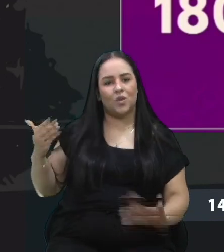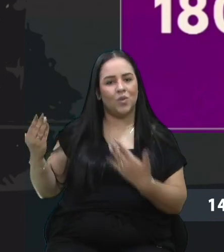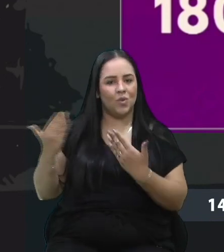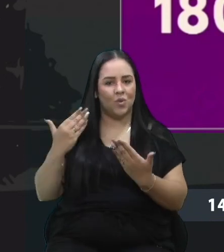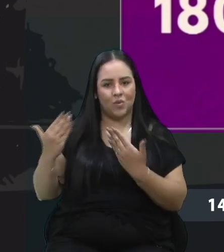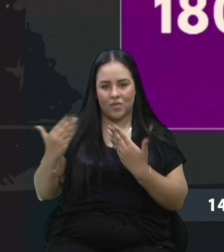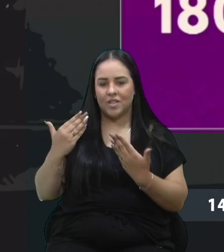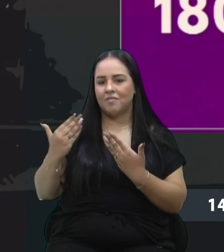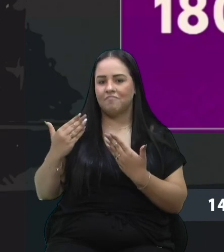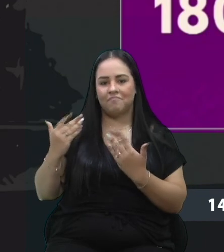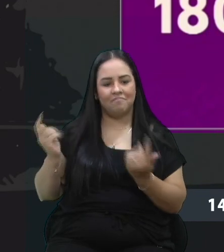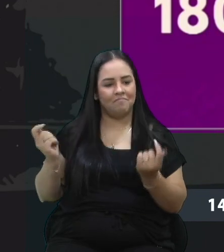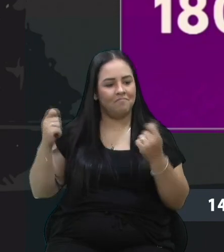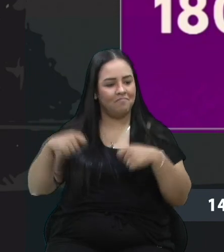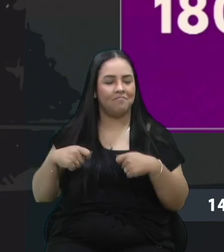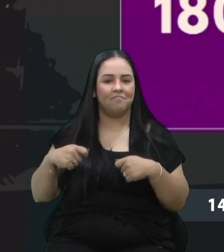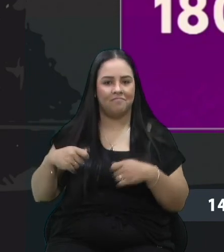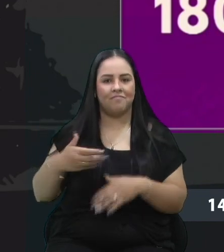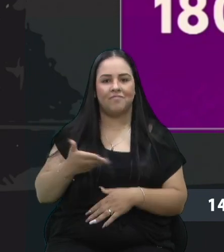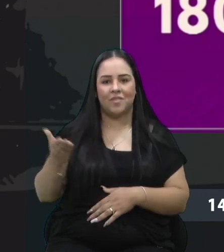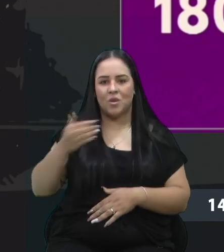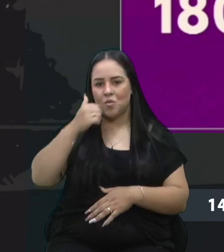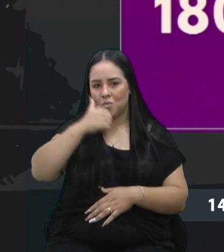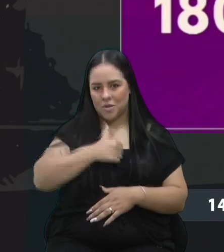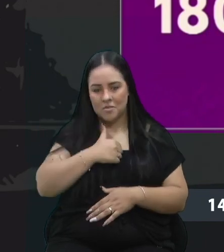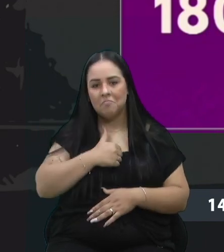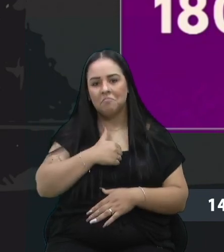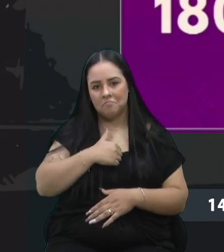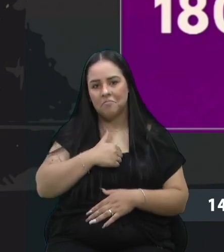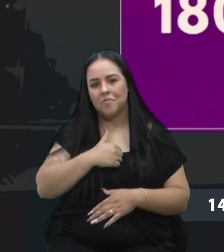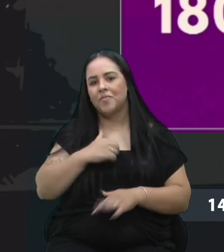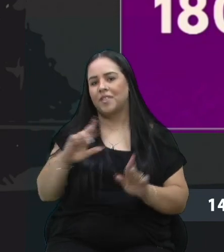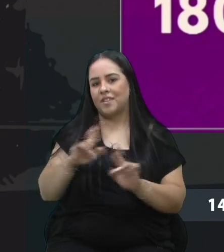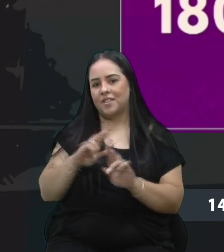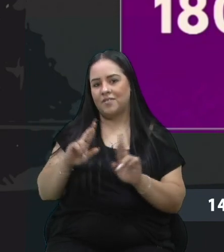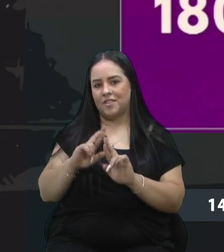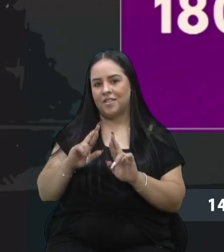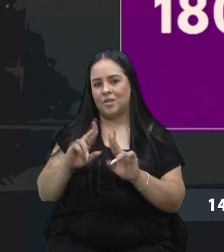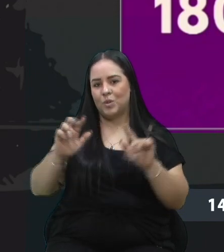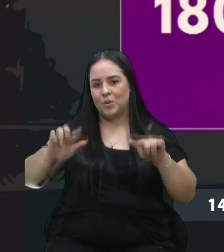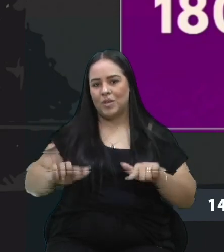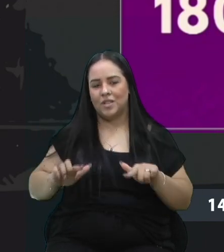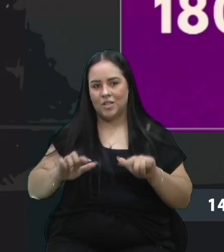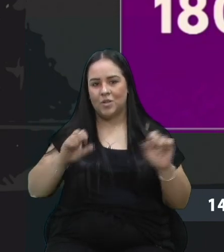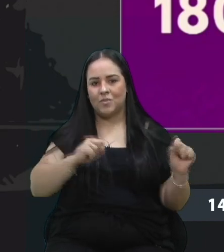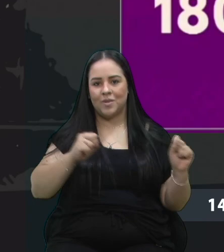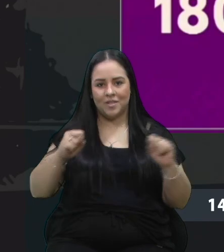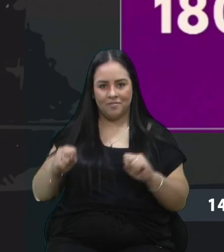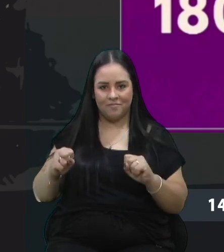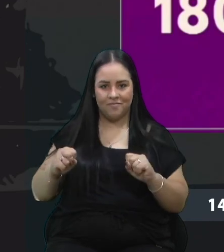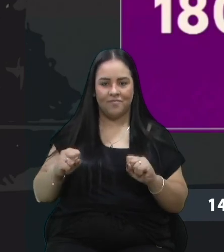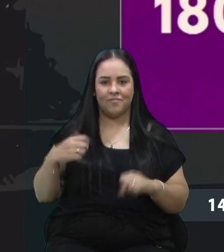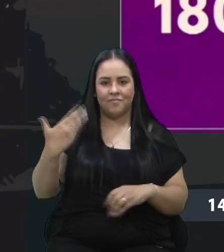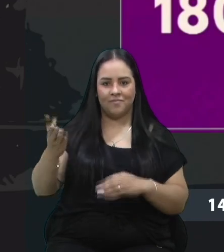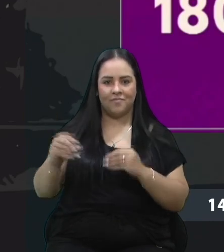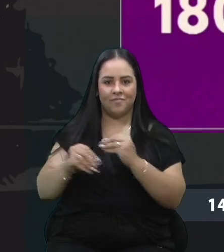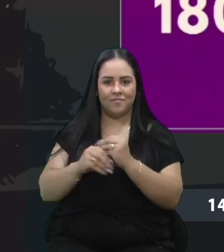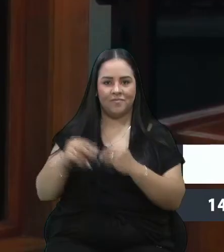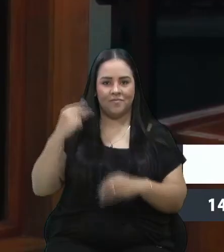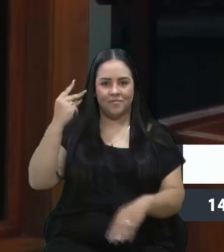da capacidade das nossas mulheres com relação a esses espaços de poder. Seu à parte,